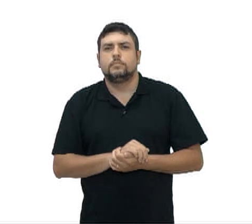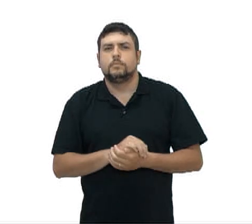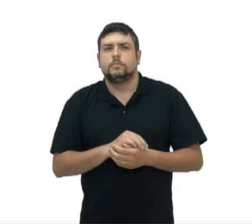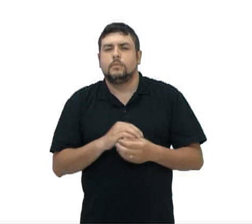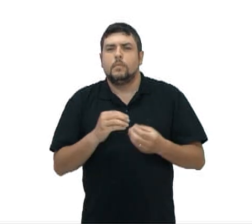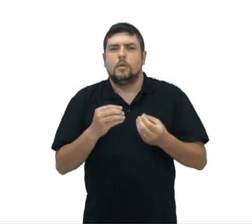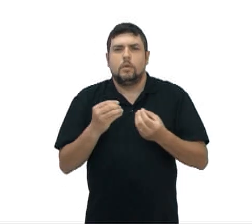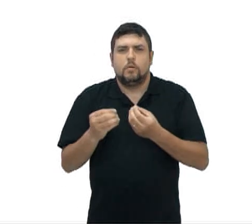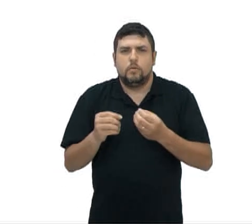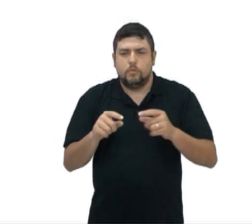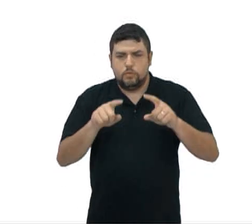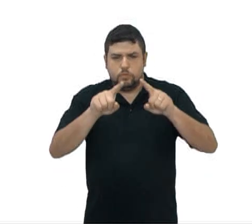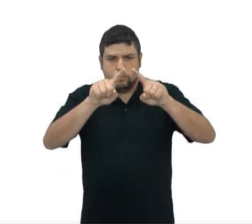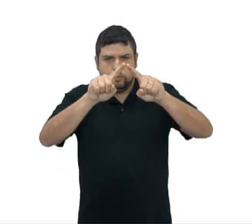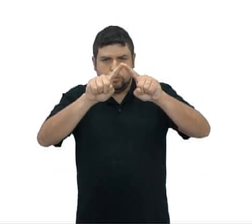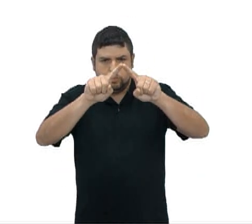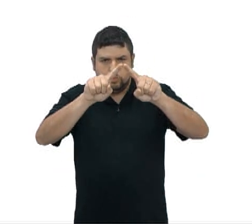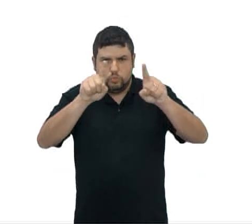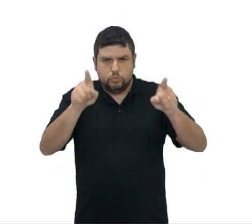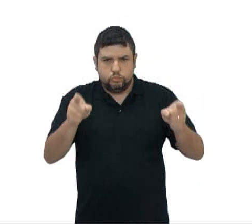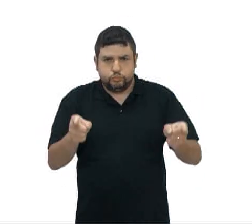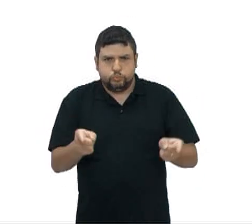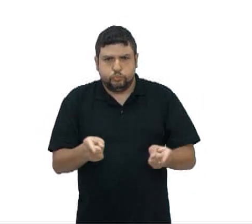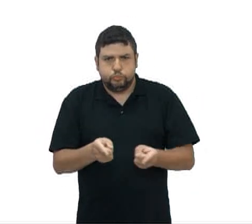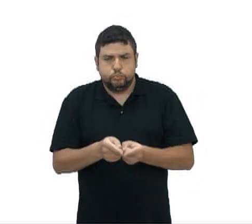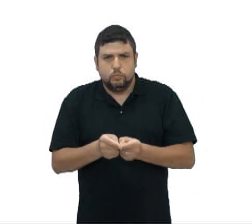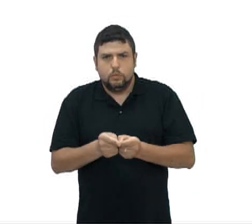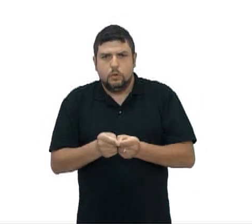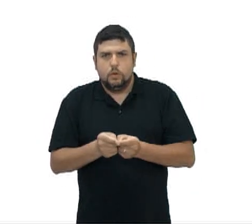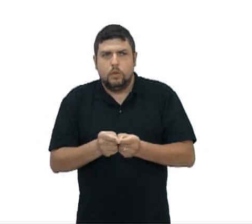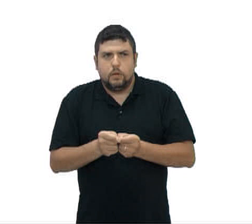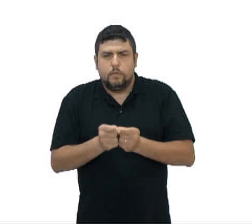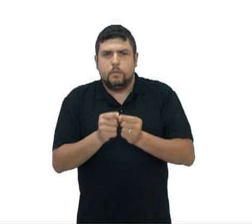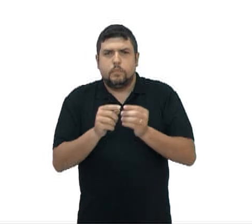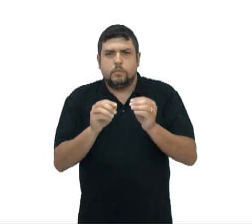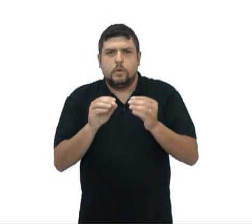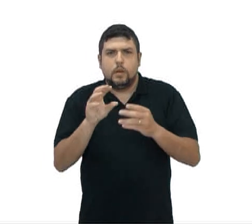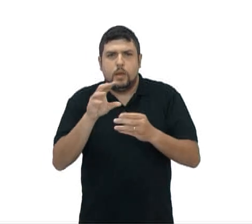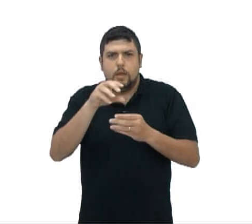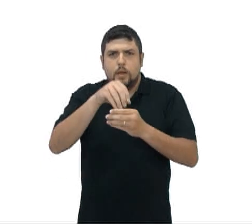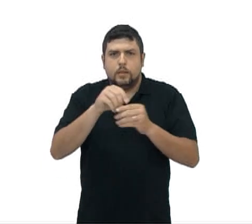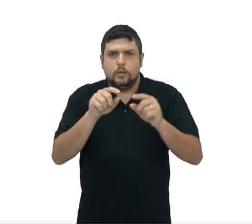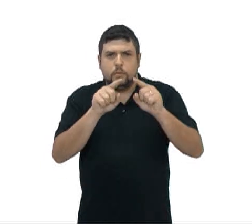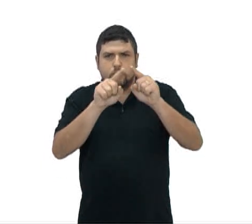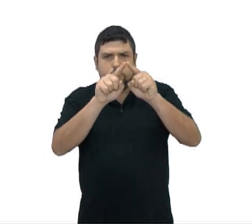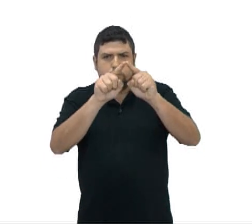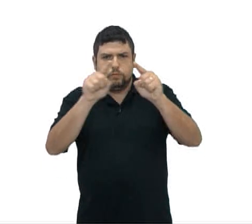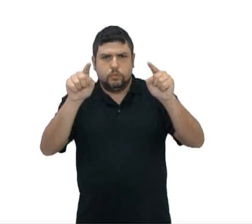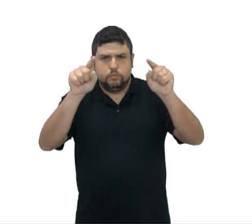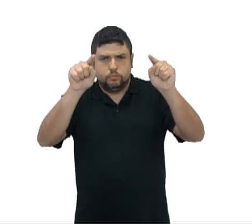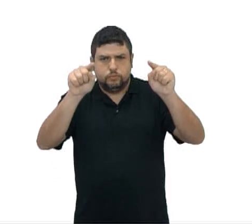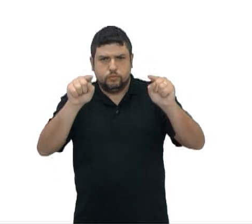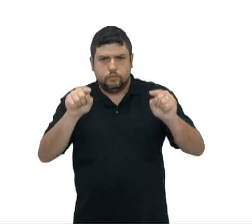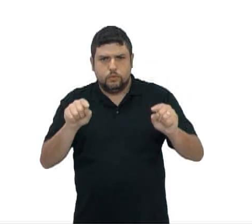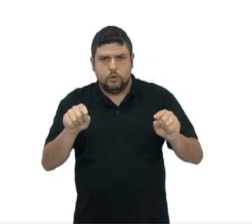numa circunferência e com a mesma quantidade de lados, os perímetros